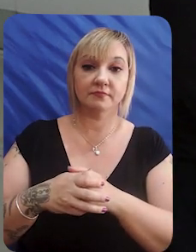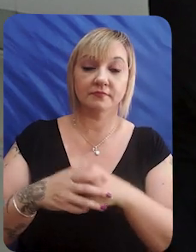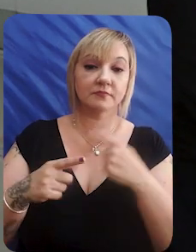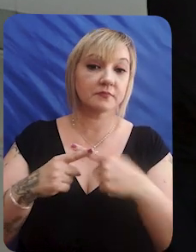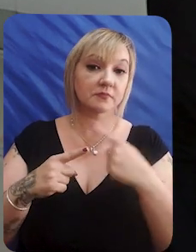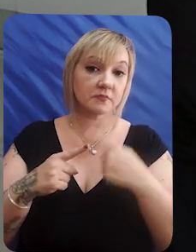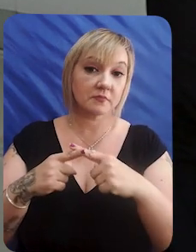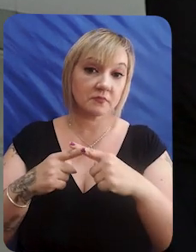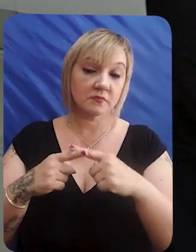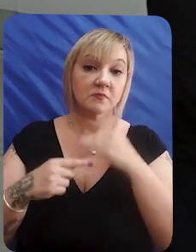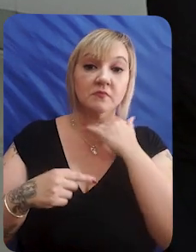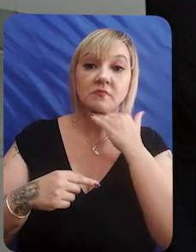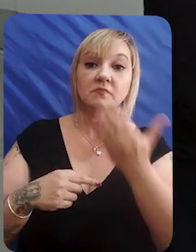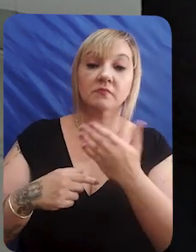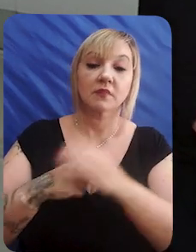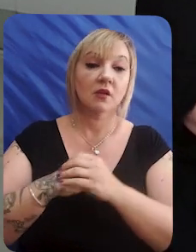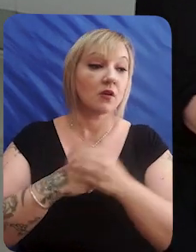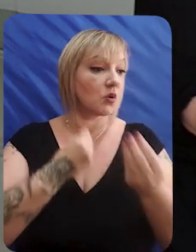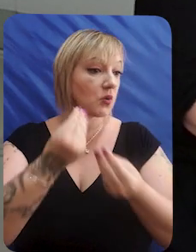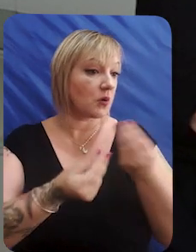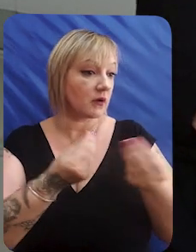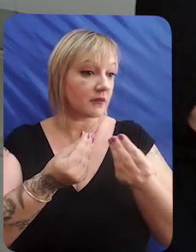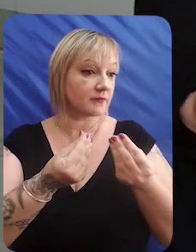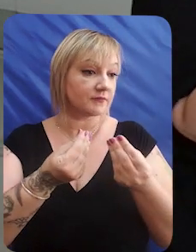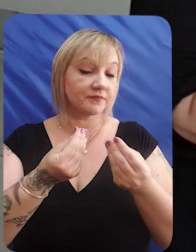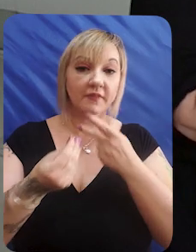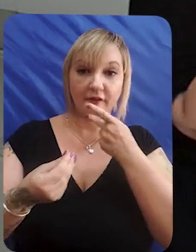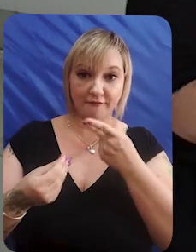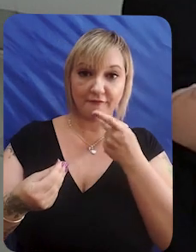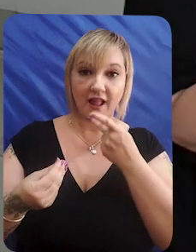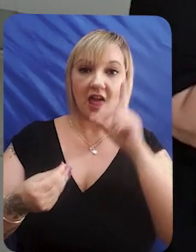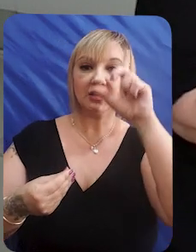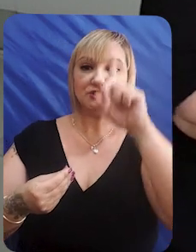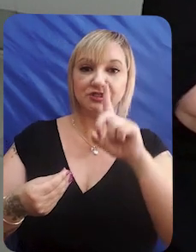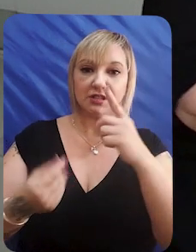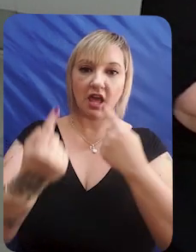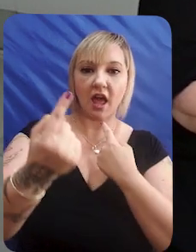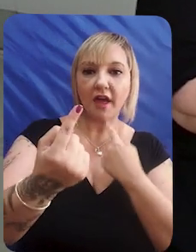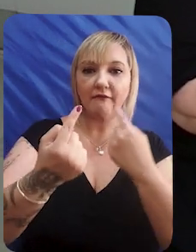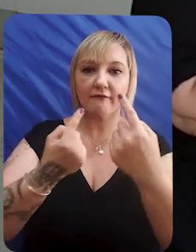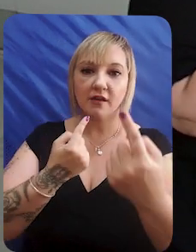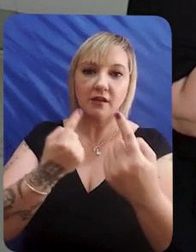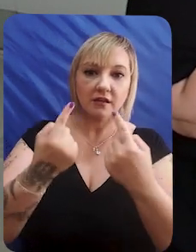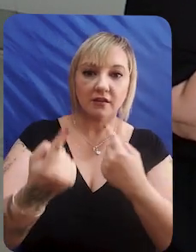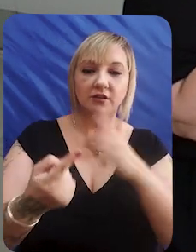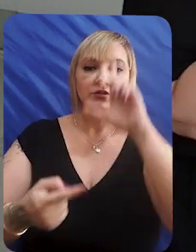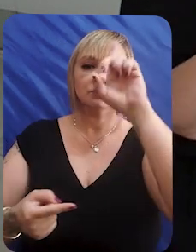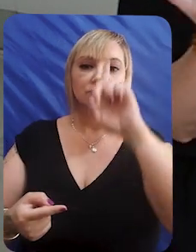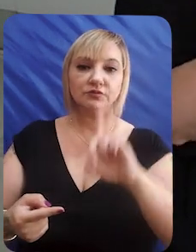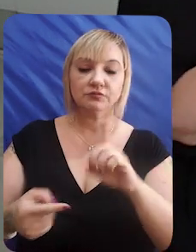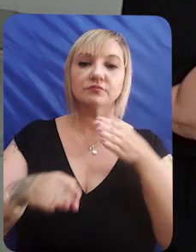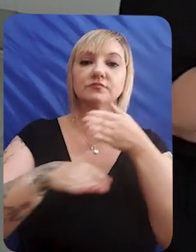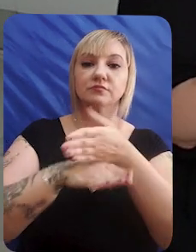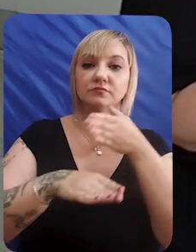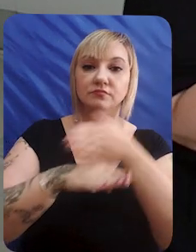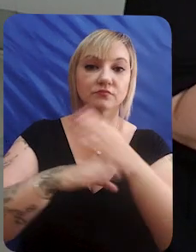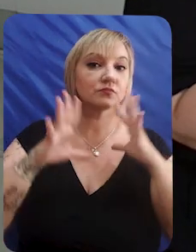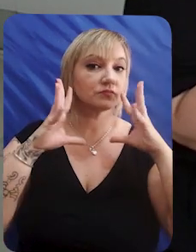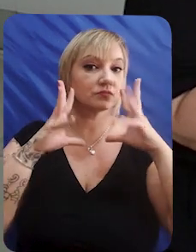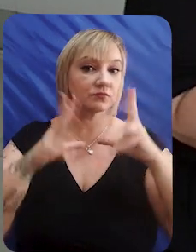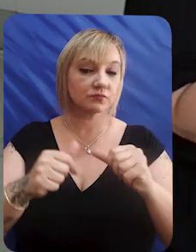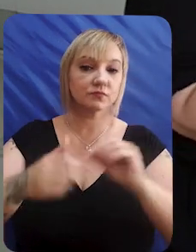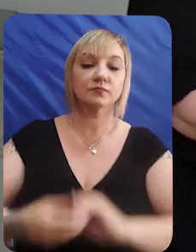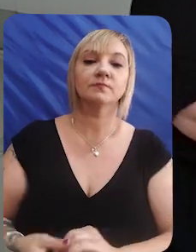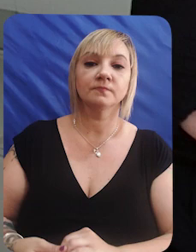como entender. Como é que a gente não fala, né, o direito de ir e vir, isso, o direito de participar com